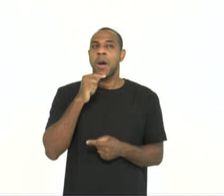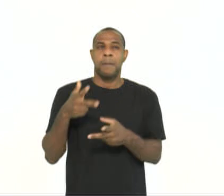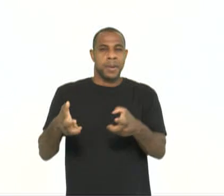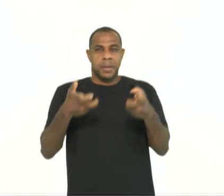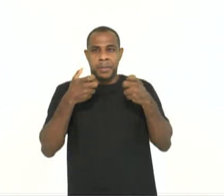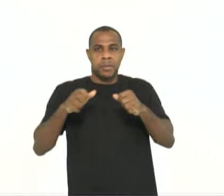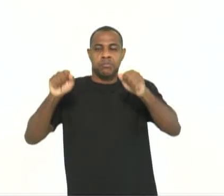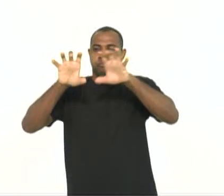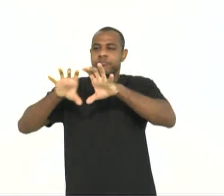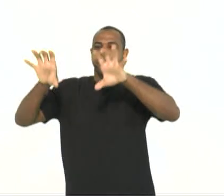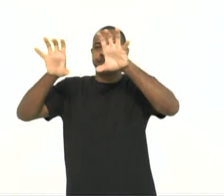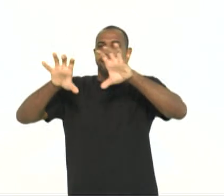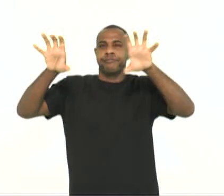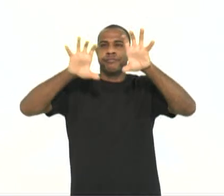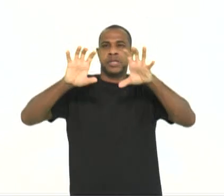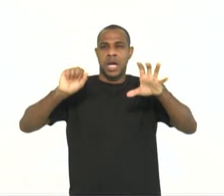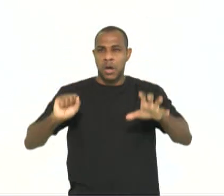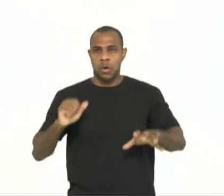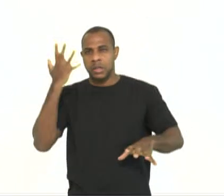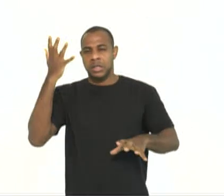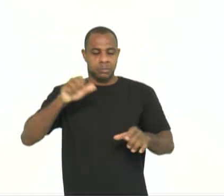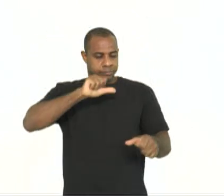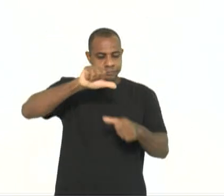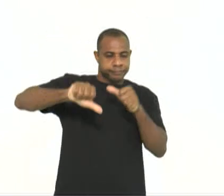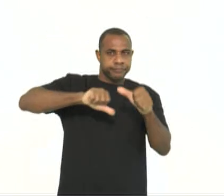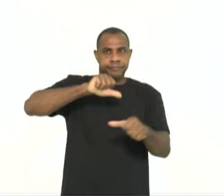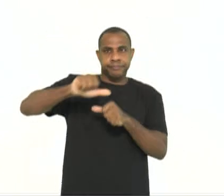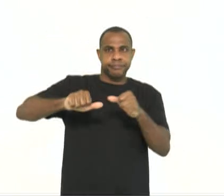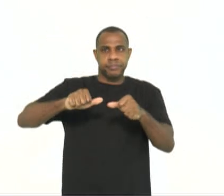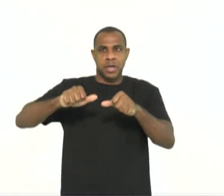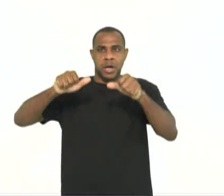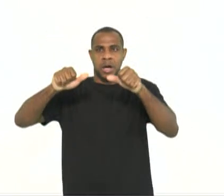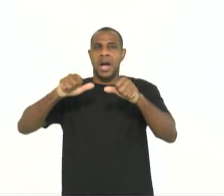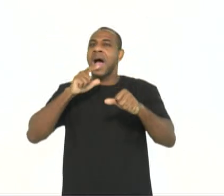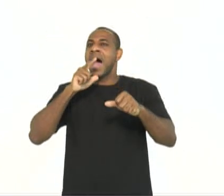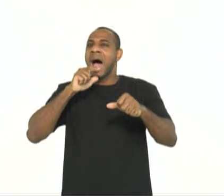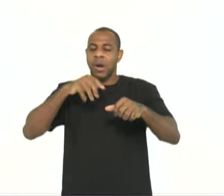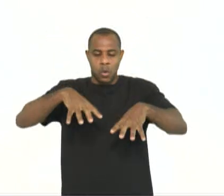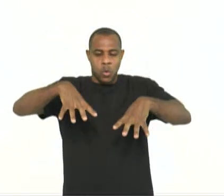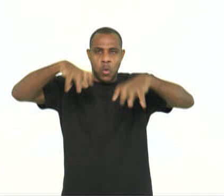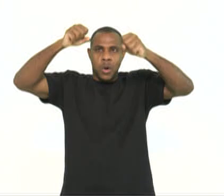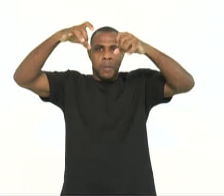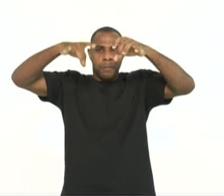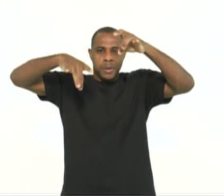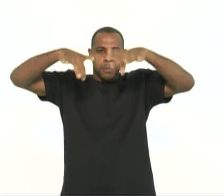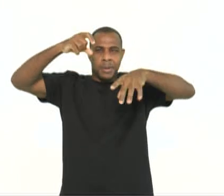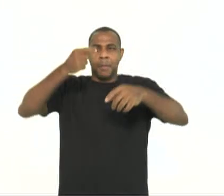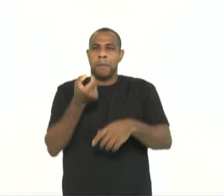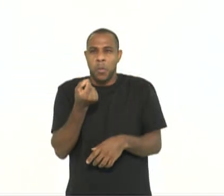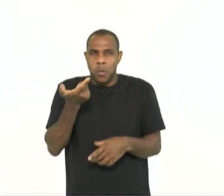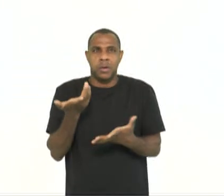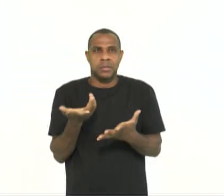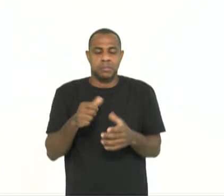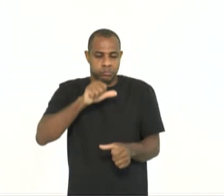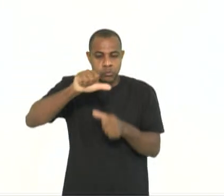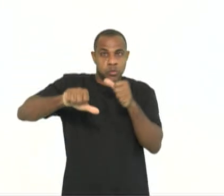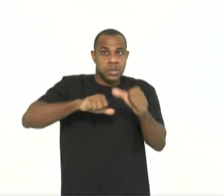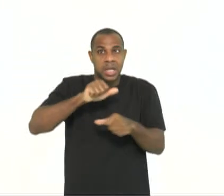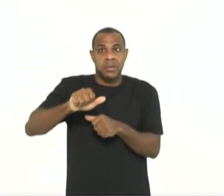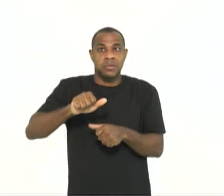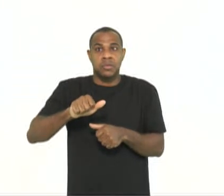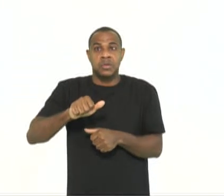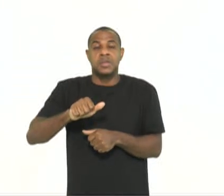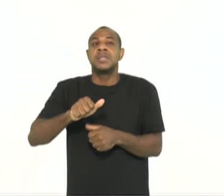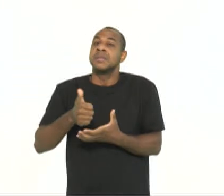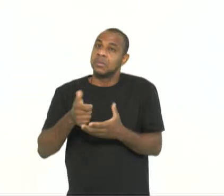formação de nuvens, que ocorre graças à transformação do vapor de água em pequenas gotículas. Esta mudança do estado gasoso para